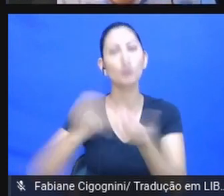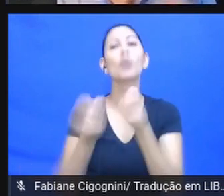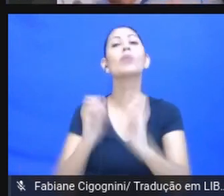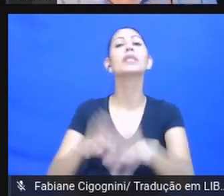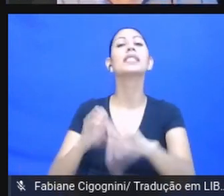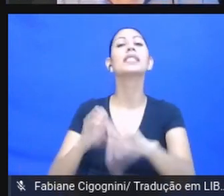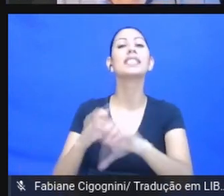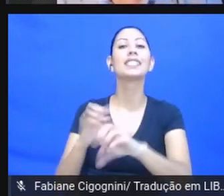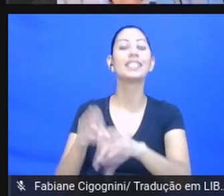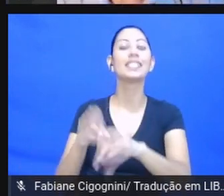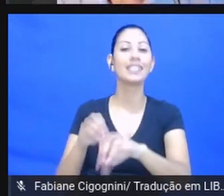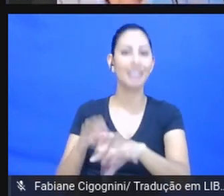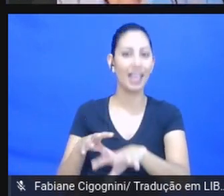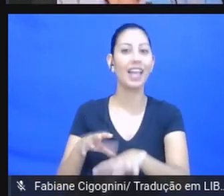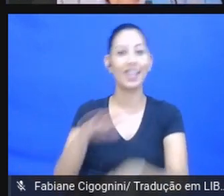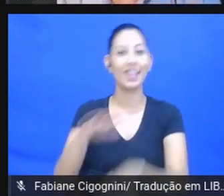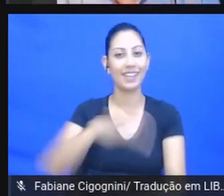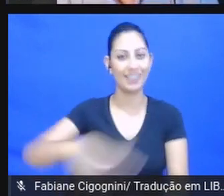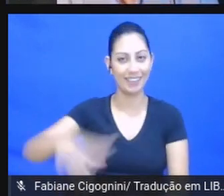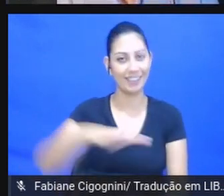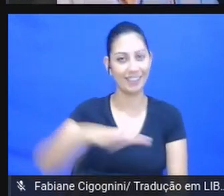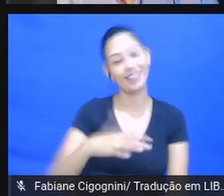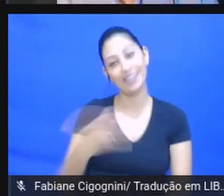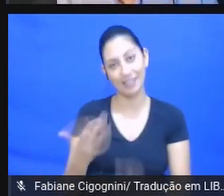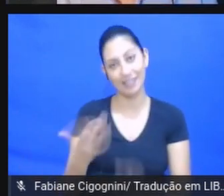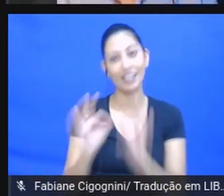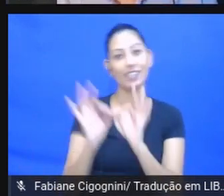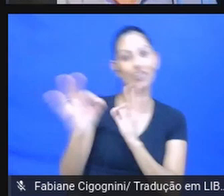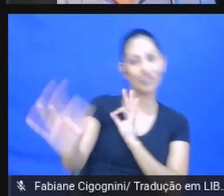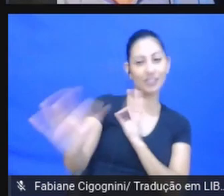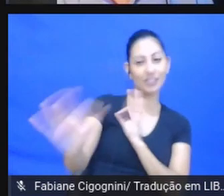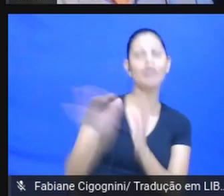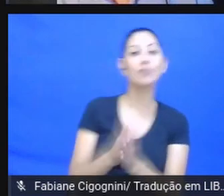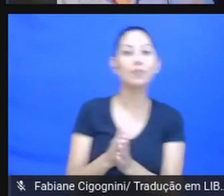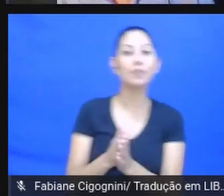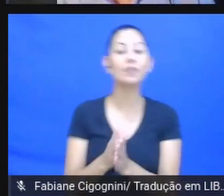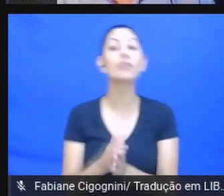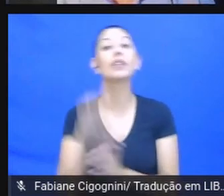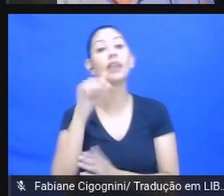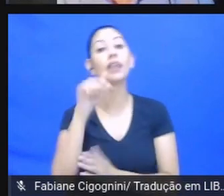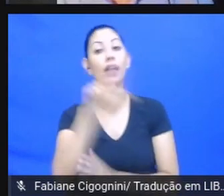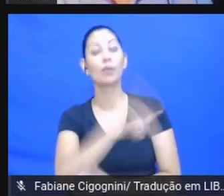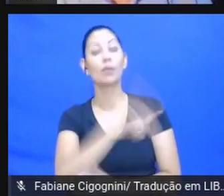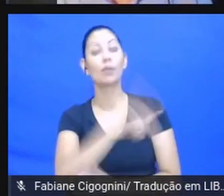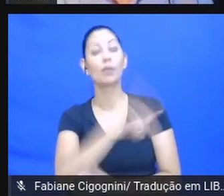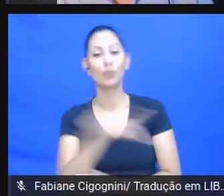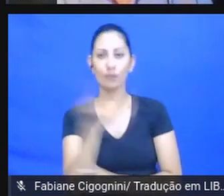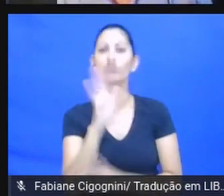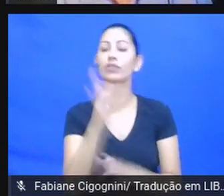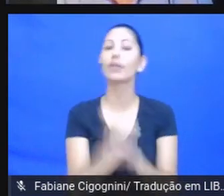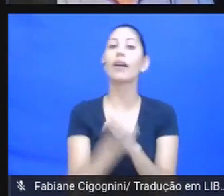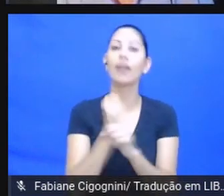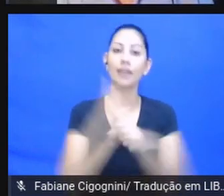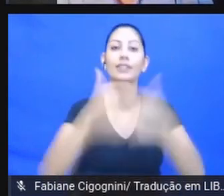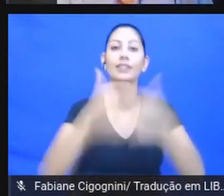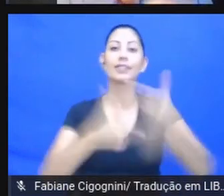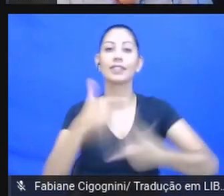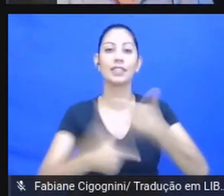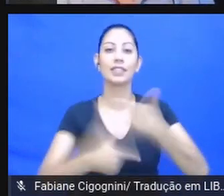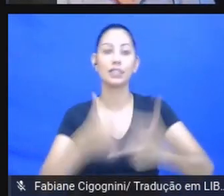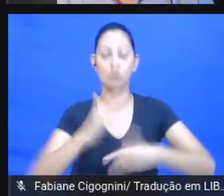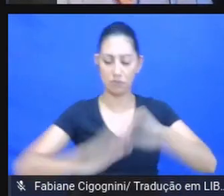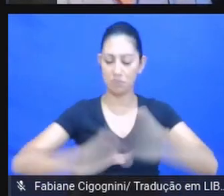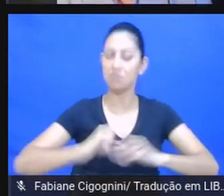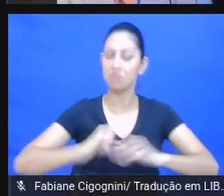online, um pouco venho desenvolvendo com a professora Dênia há alguns anos, e que vai estar atualizado, e que ele vem mão na massa e